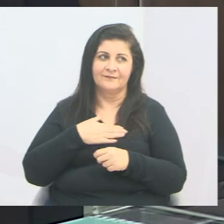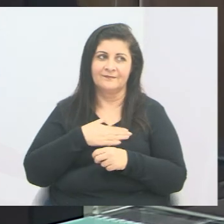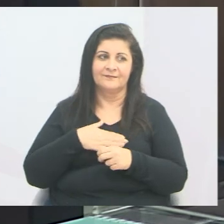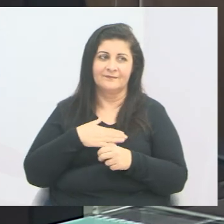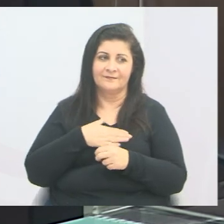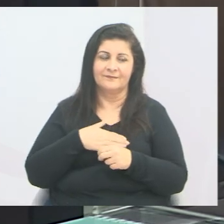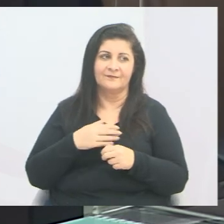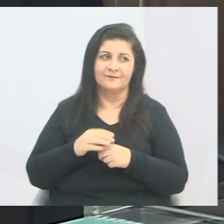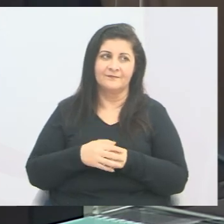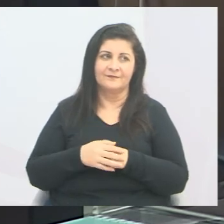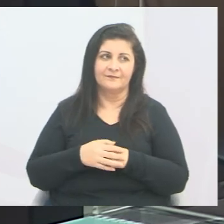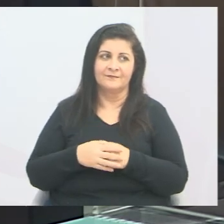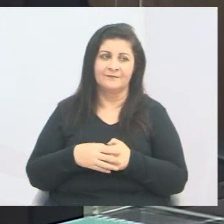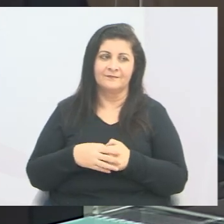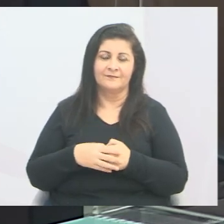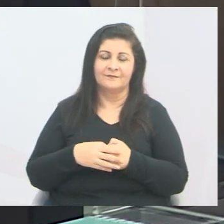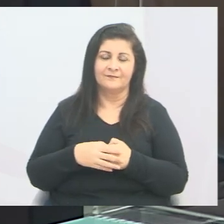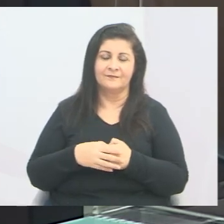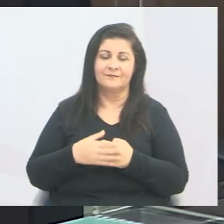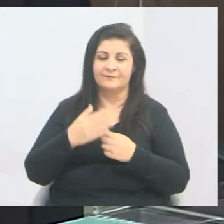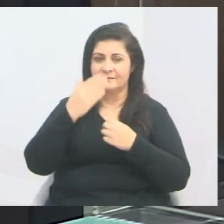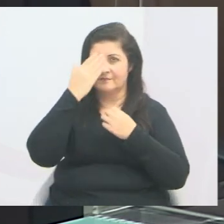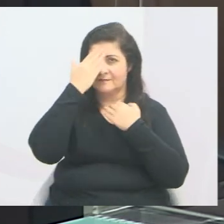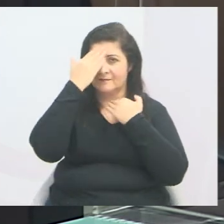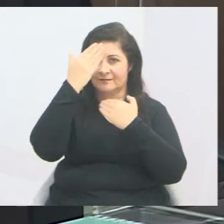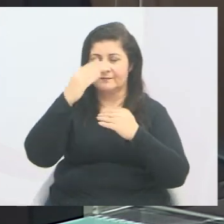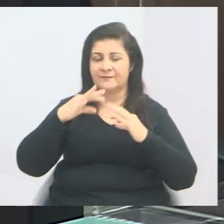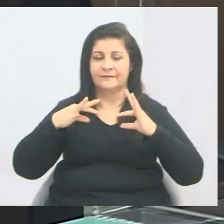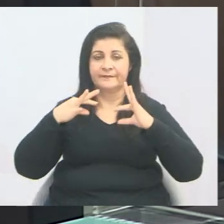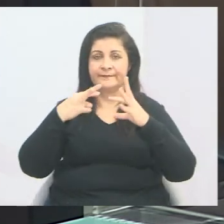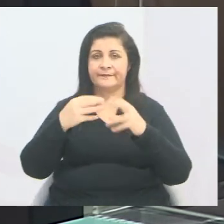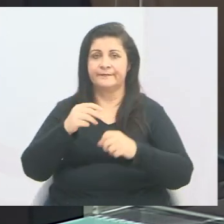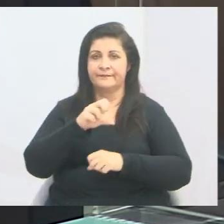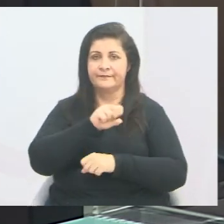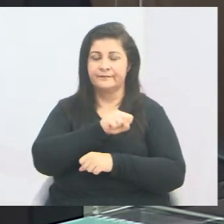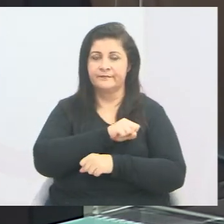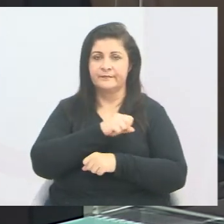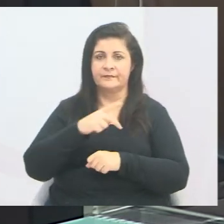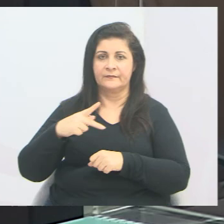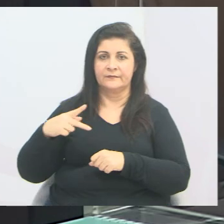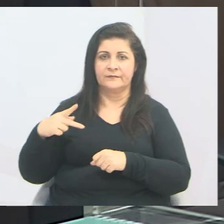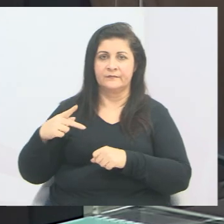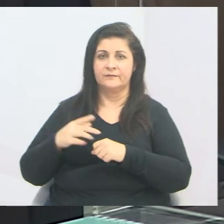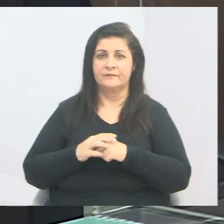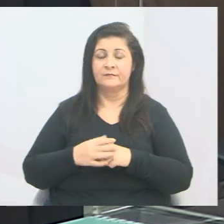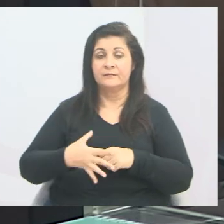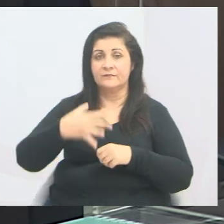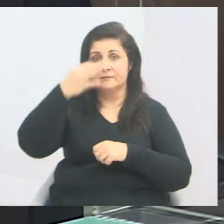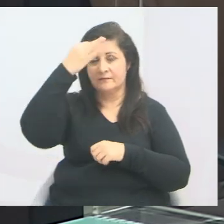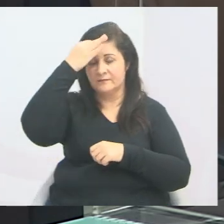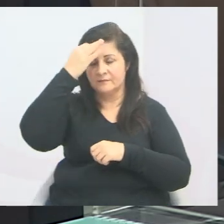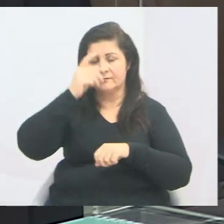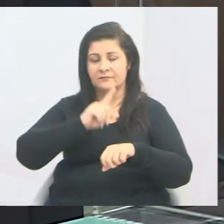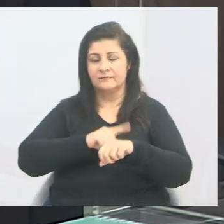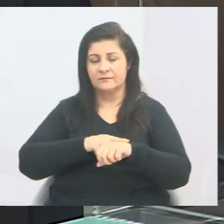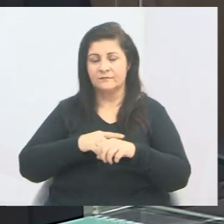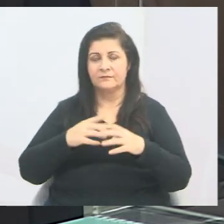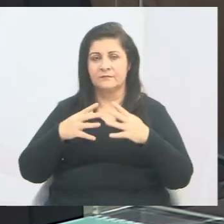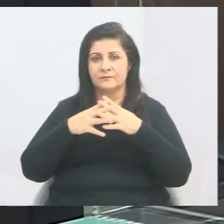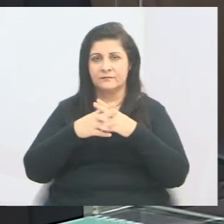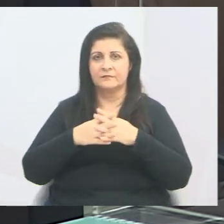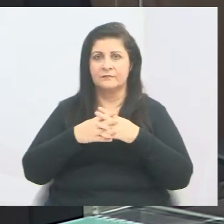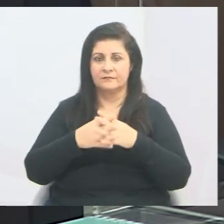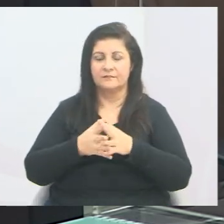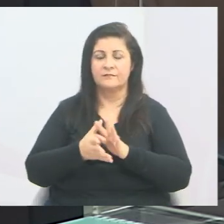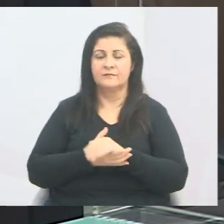iniciar falando um agradecimento a todos os funcionários públicos que compreendem esse momento difícil e